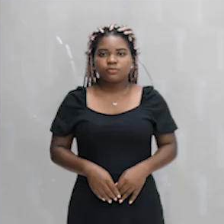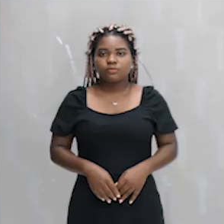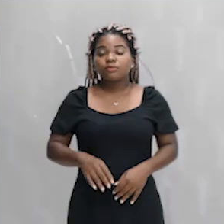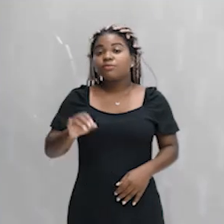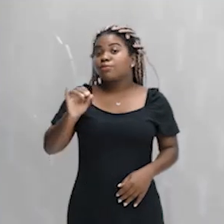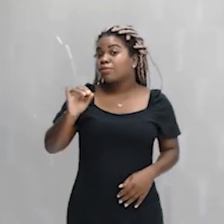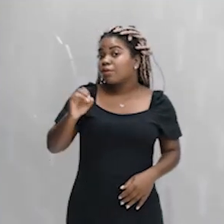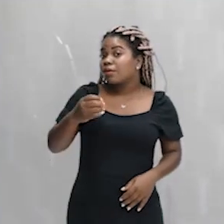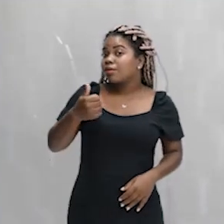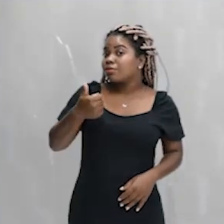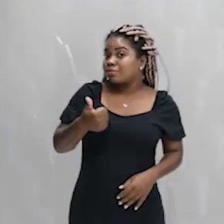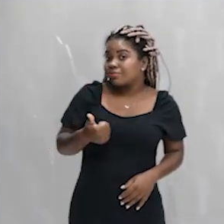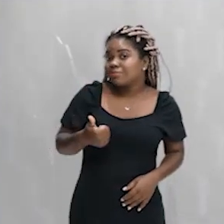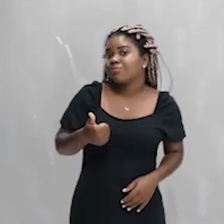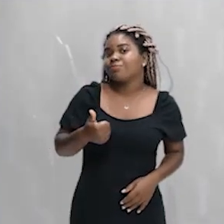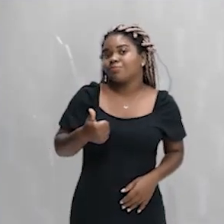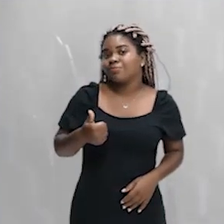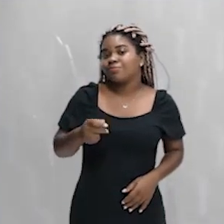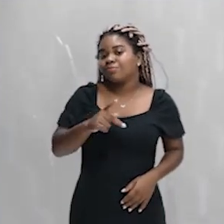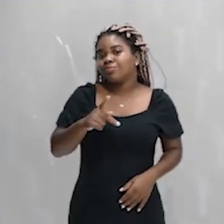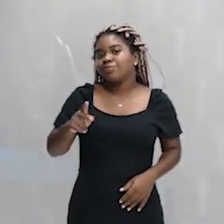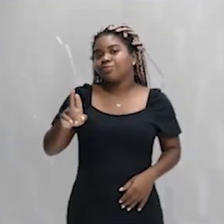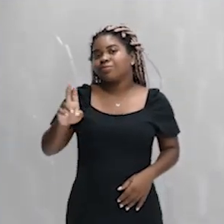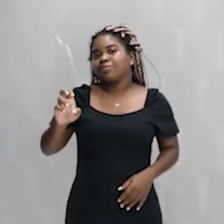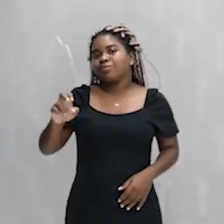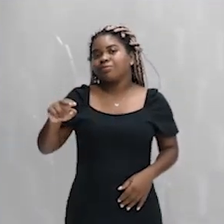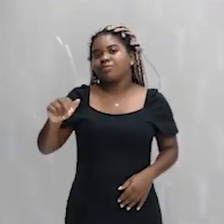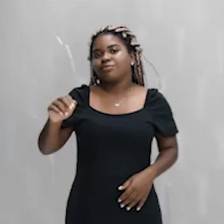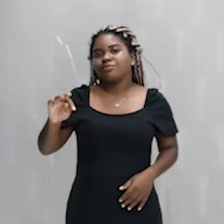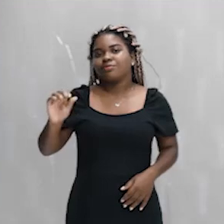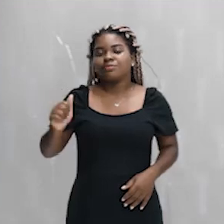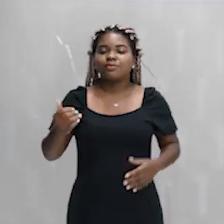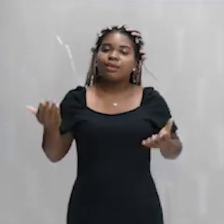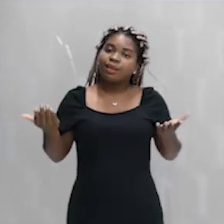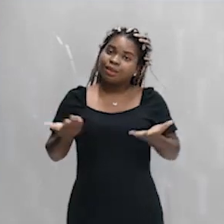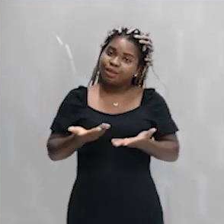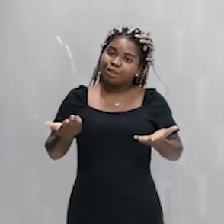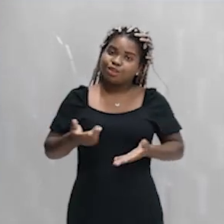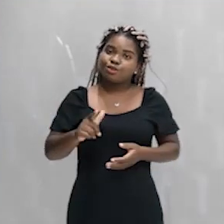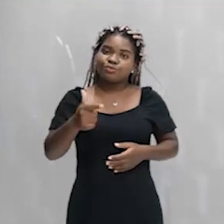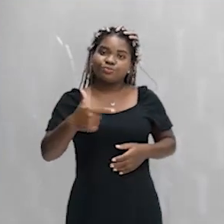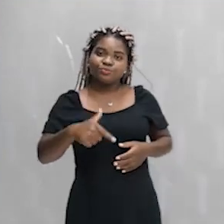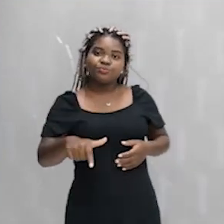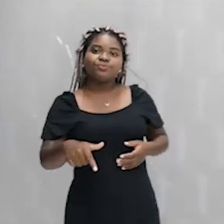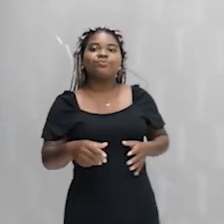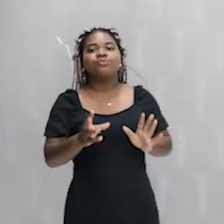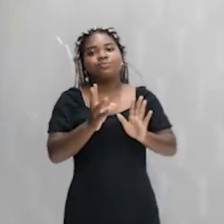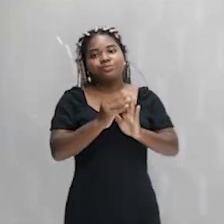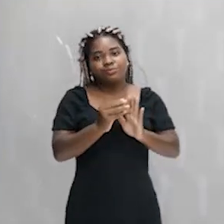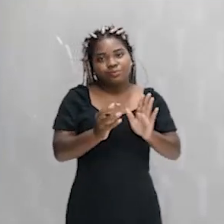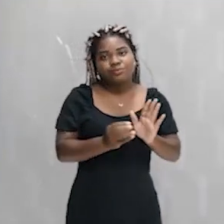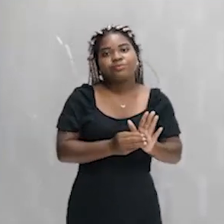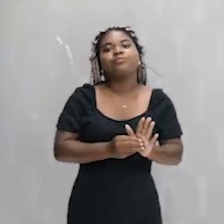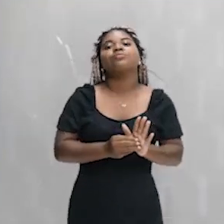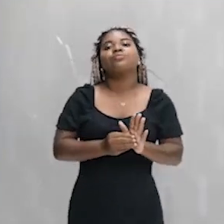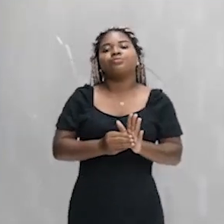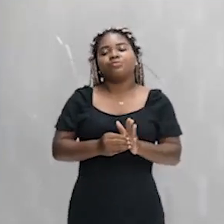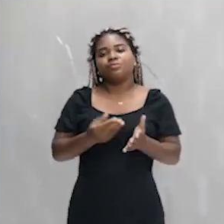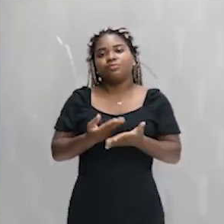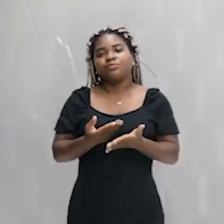E aí, meus amores, tudo bem com vocês? Eu sou a professora Renata Fex e hoje nós vamos dar continuidade ao nosso estudo de função